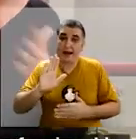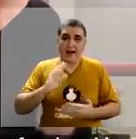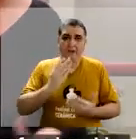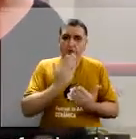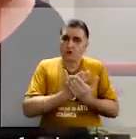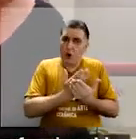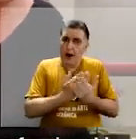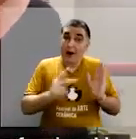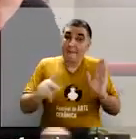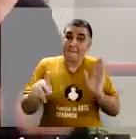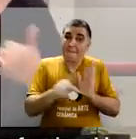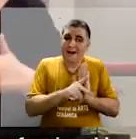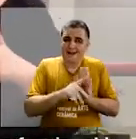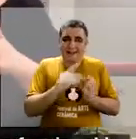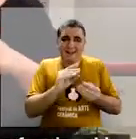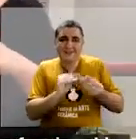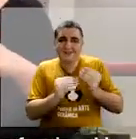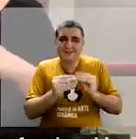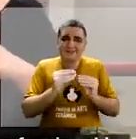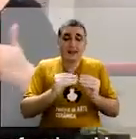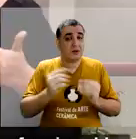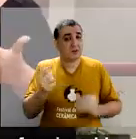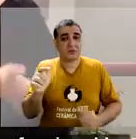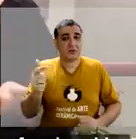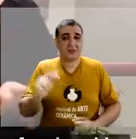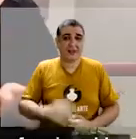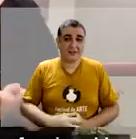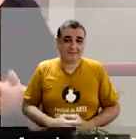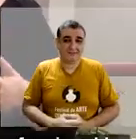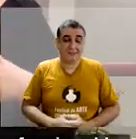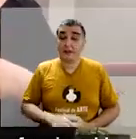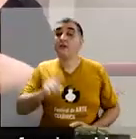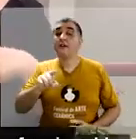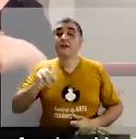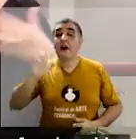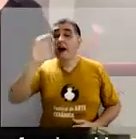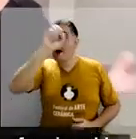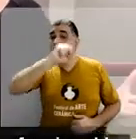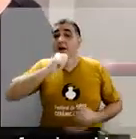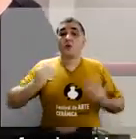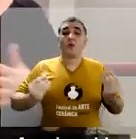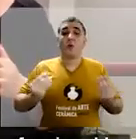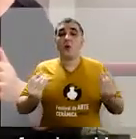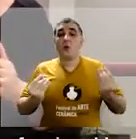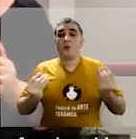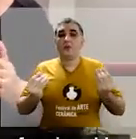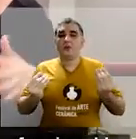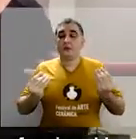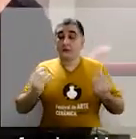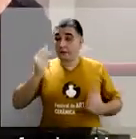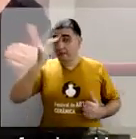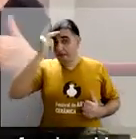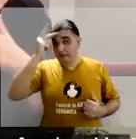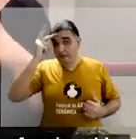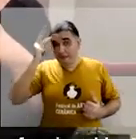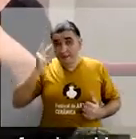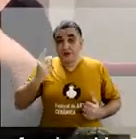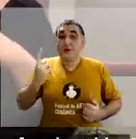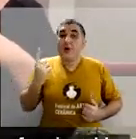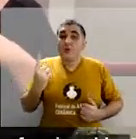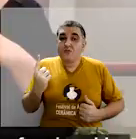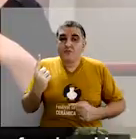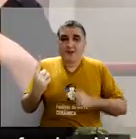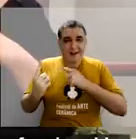aprendendo com um profissional. E aquele profissional, ele te ensina como se diz, generosamente aquilo